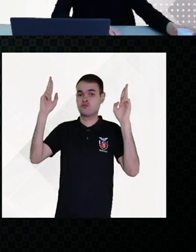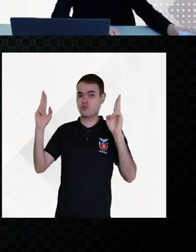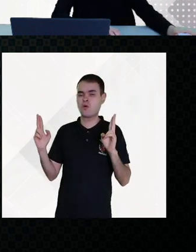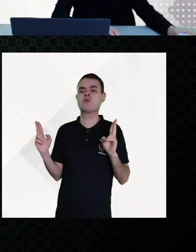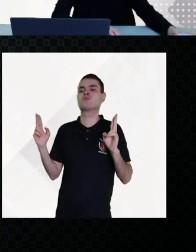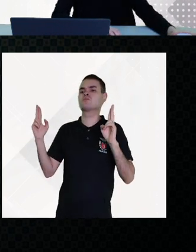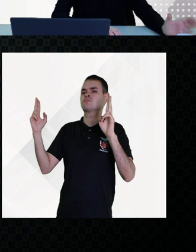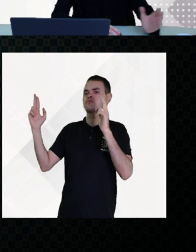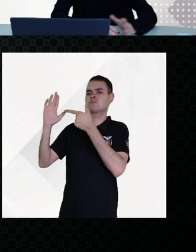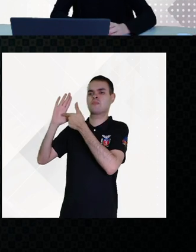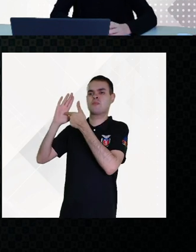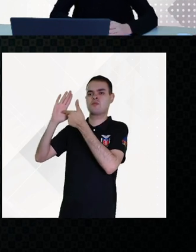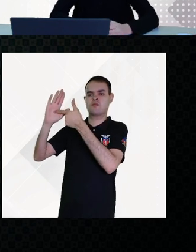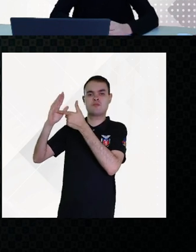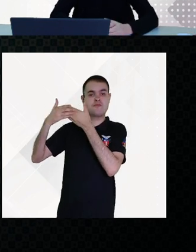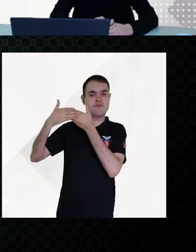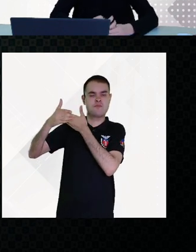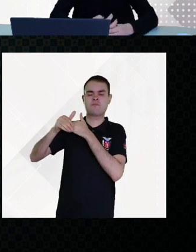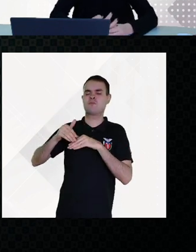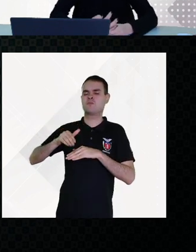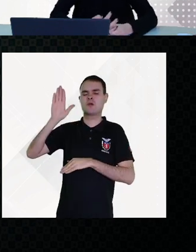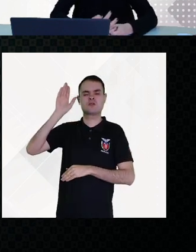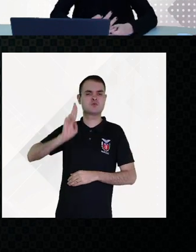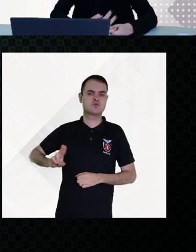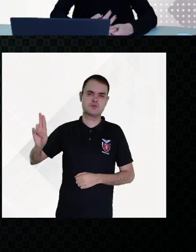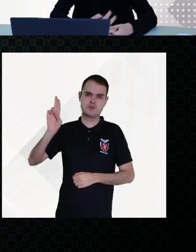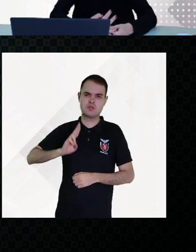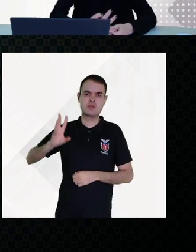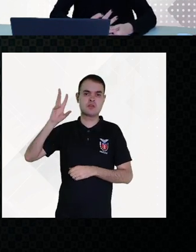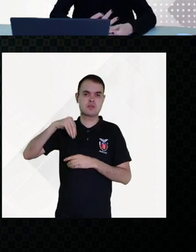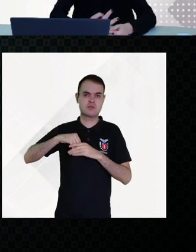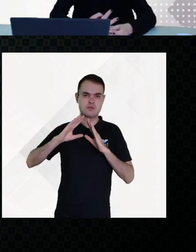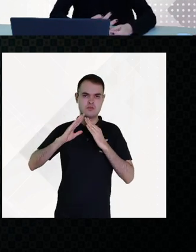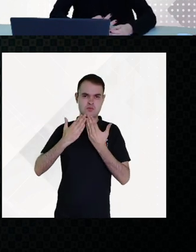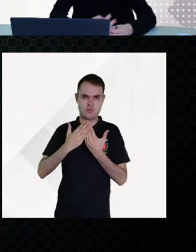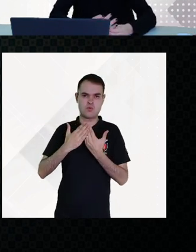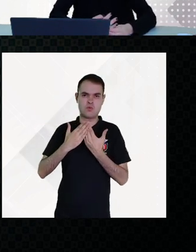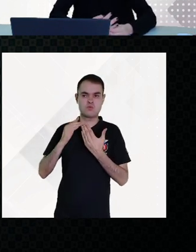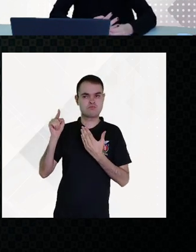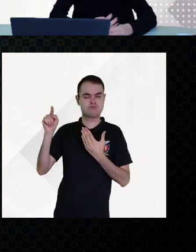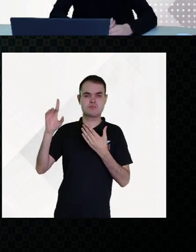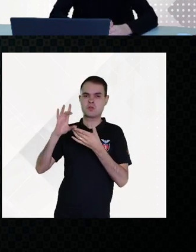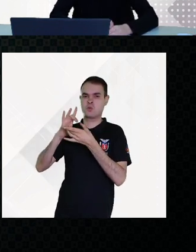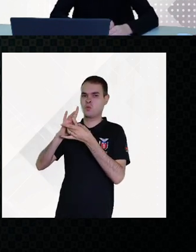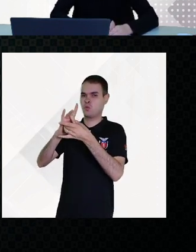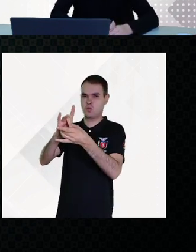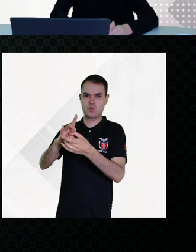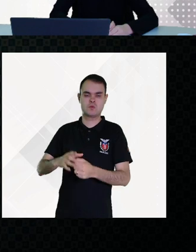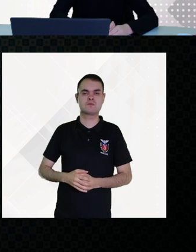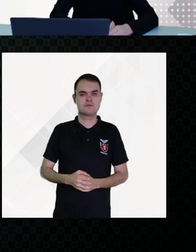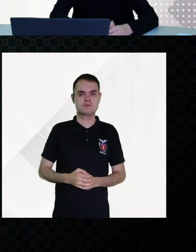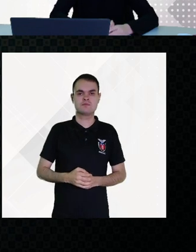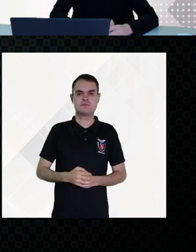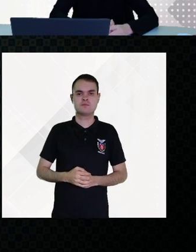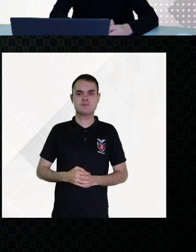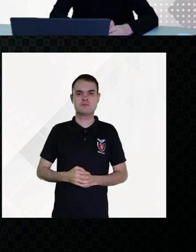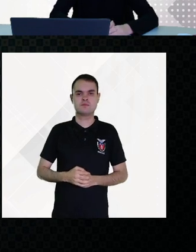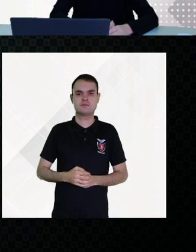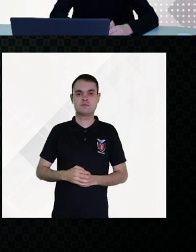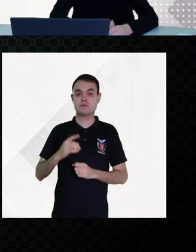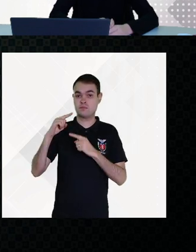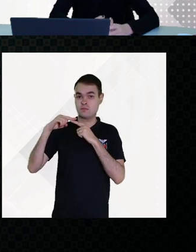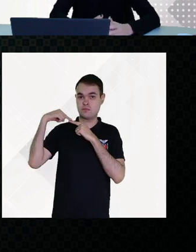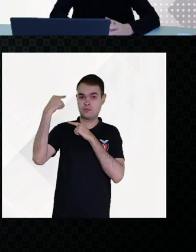no que mais a gente vai utilizar dentro da escola, dentro desse contexto escolar. Então, a gente vai, no próximo